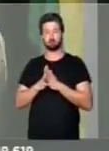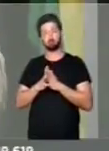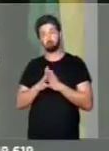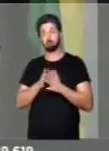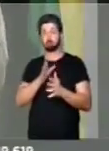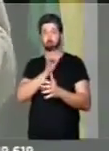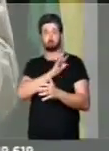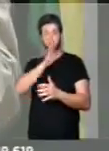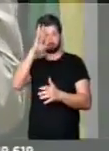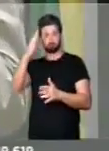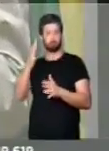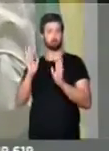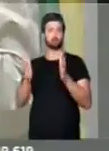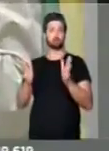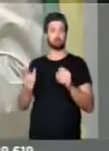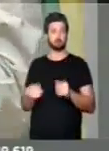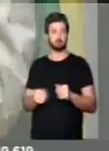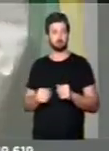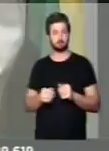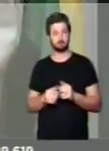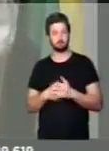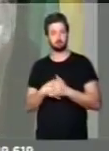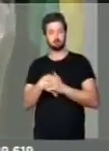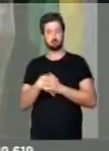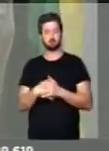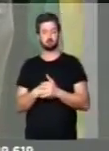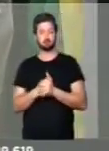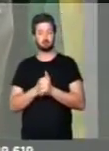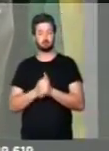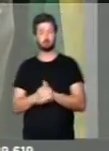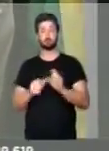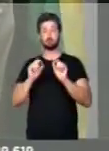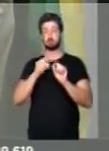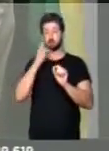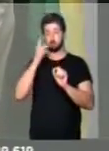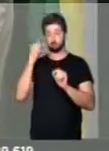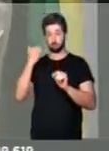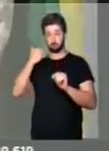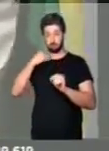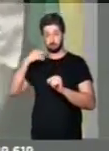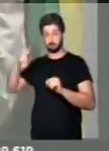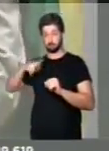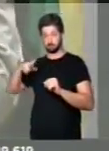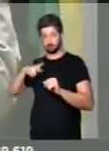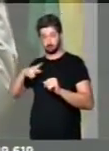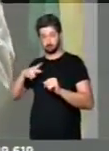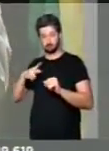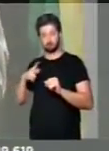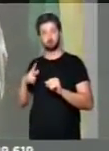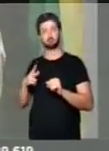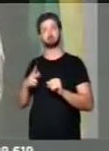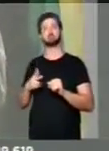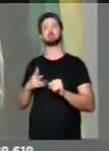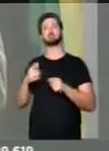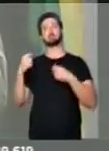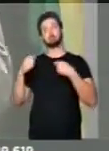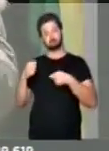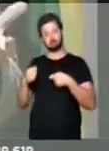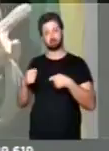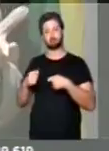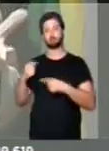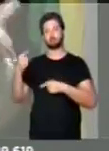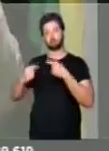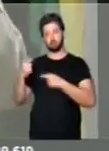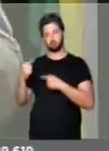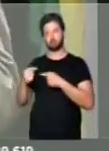tecnicamente solucionada. E a parte que envolve bancos privados é preciso que seja